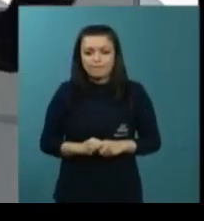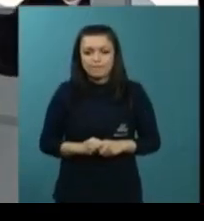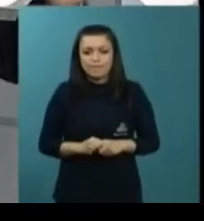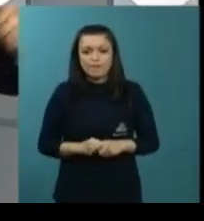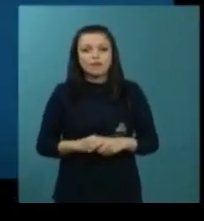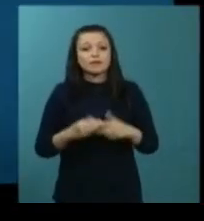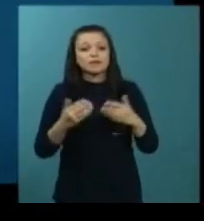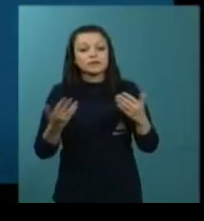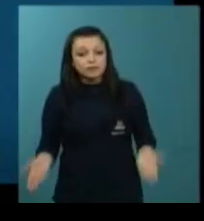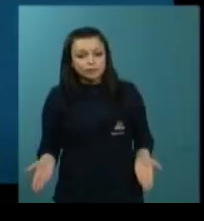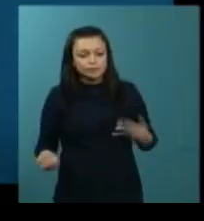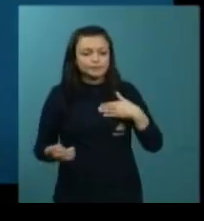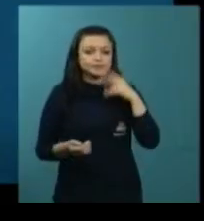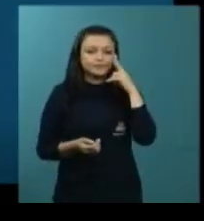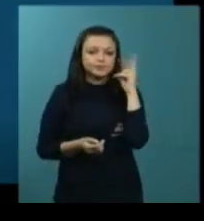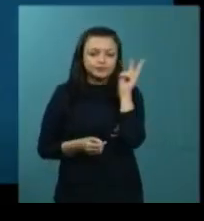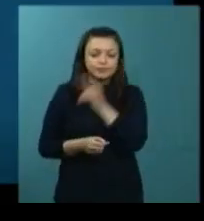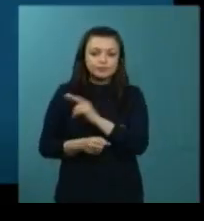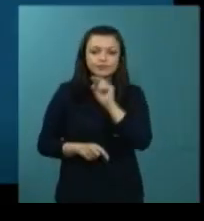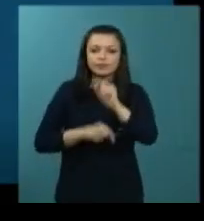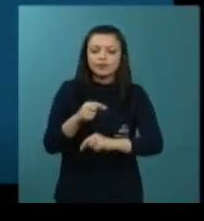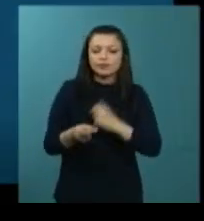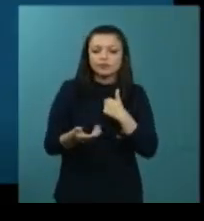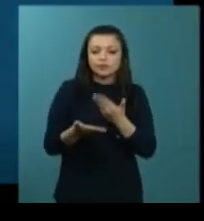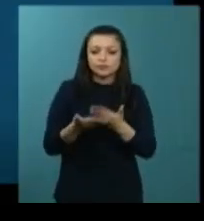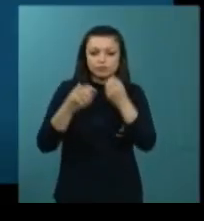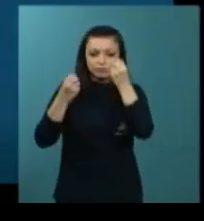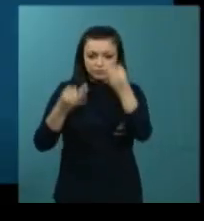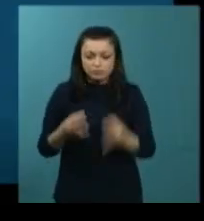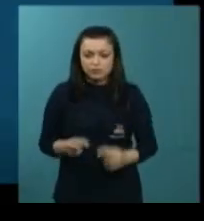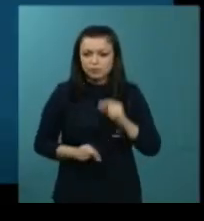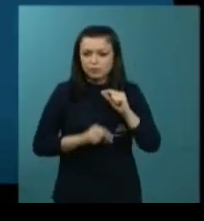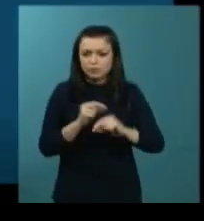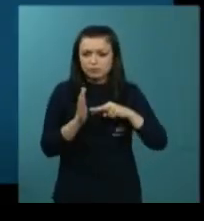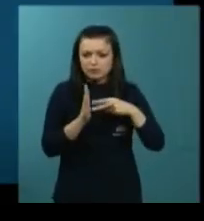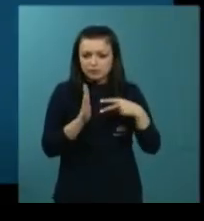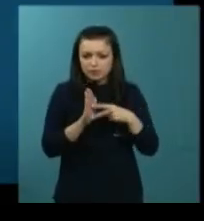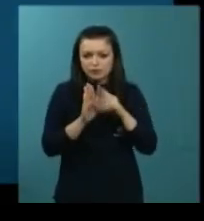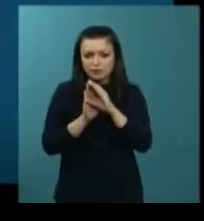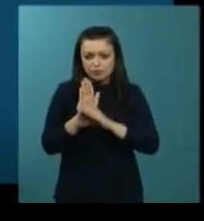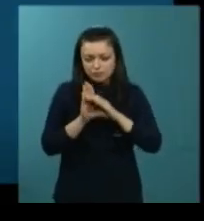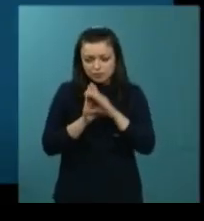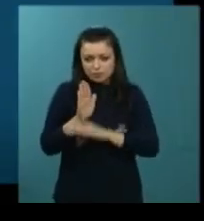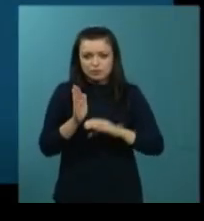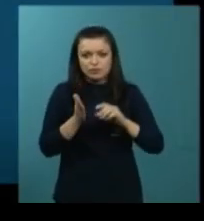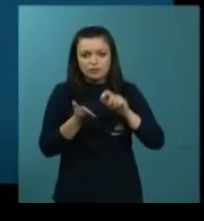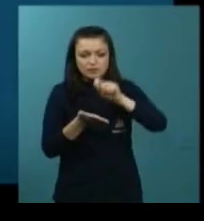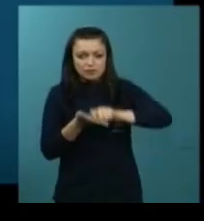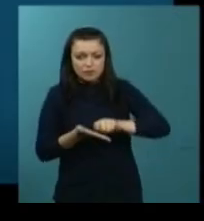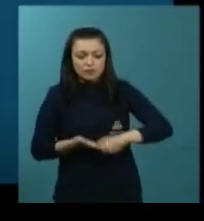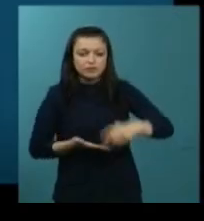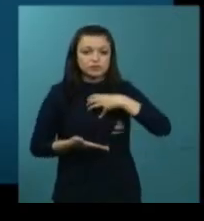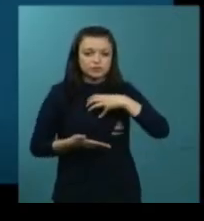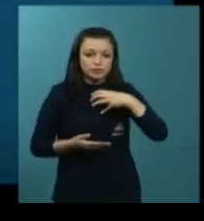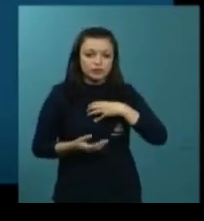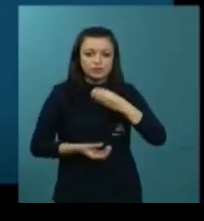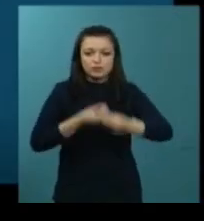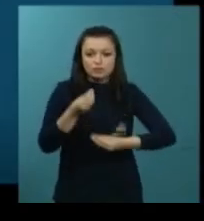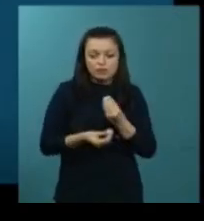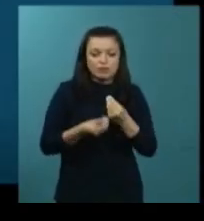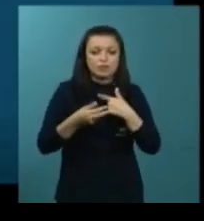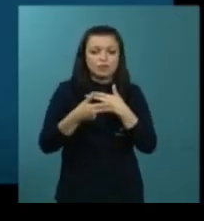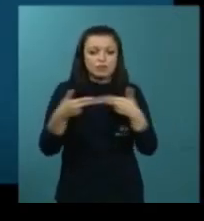Então, na sequência do que vem a ser conjunto e da sua notação, da sua